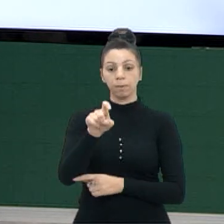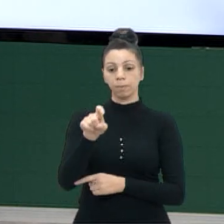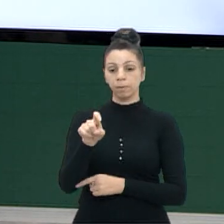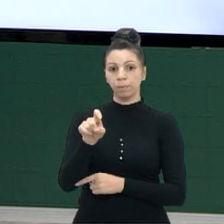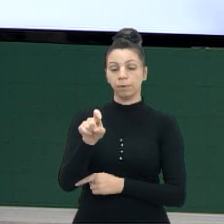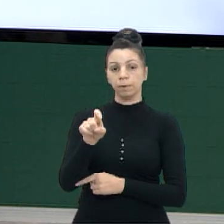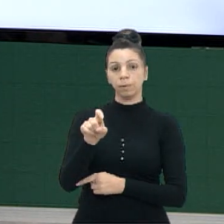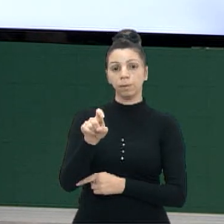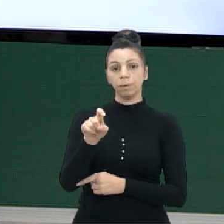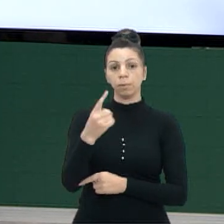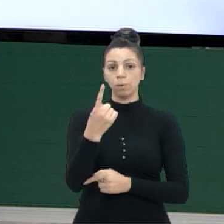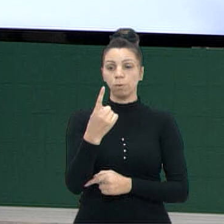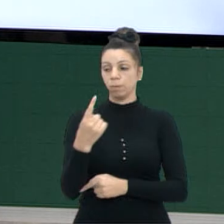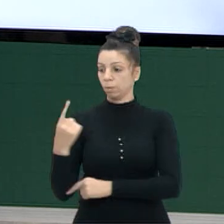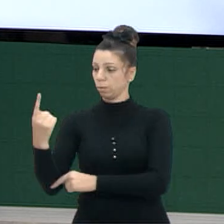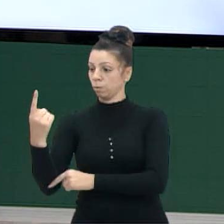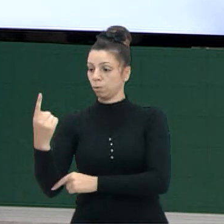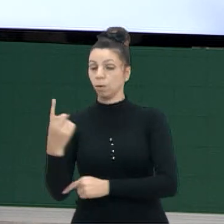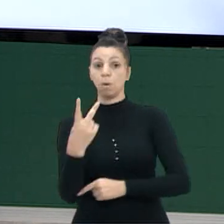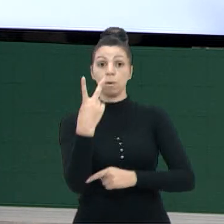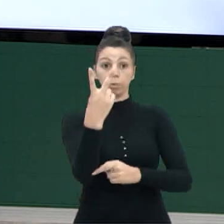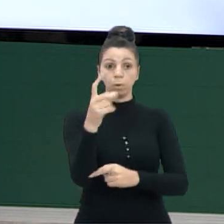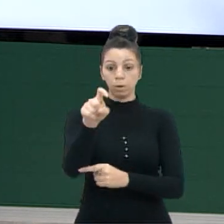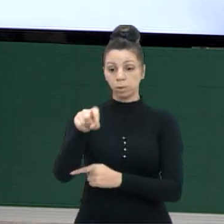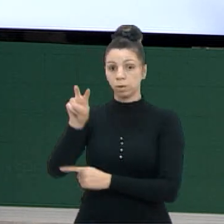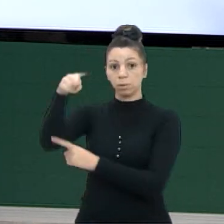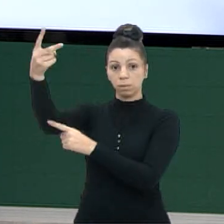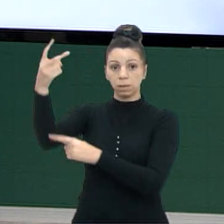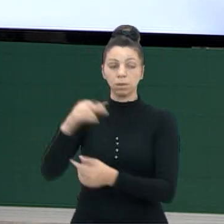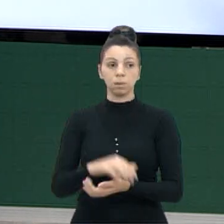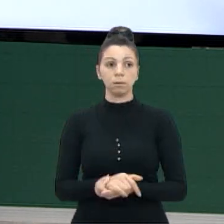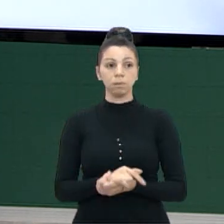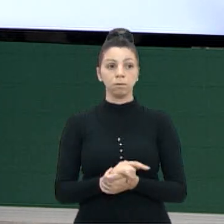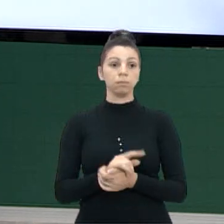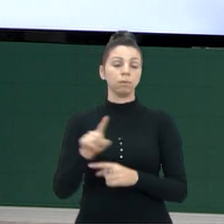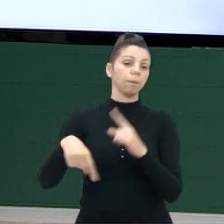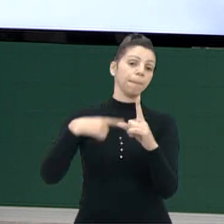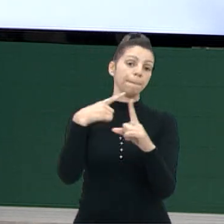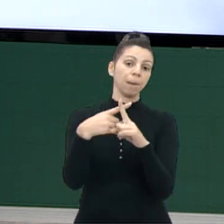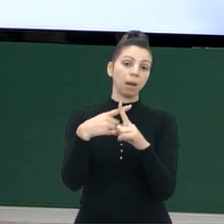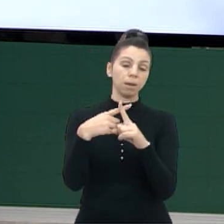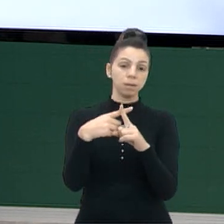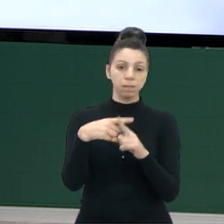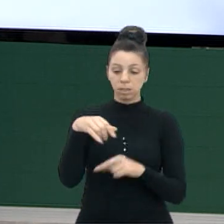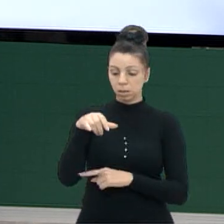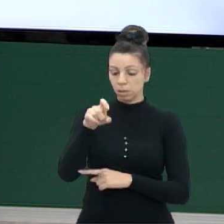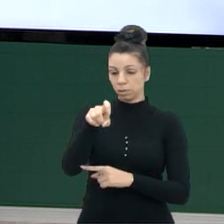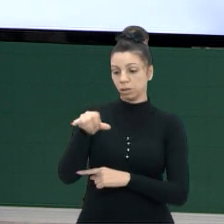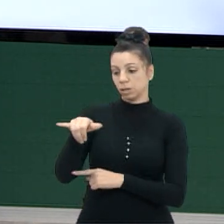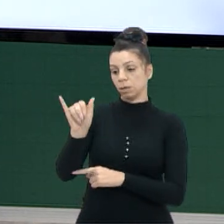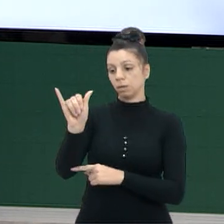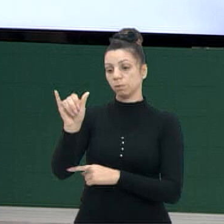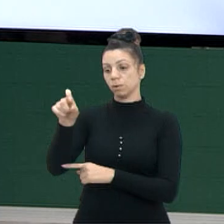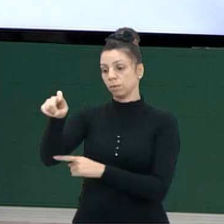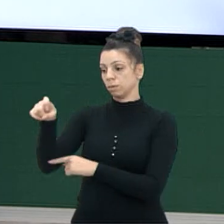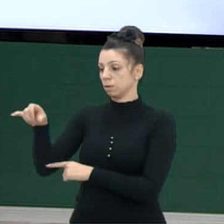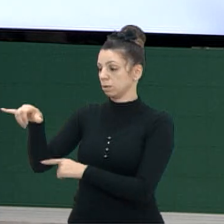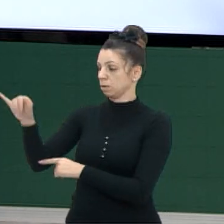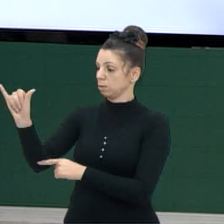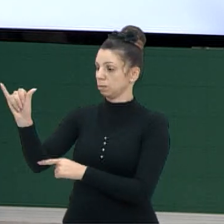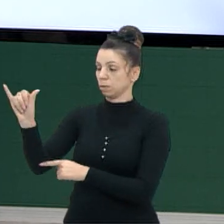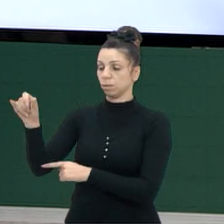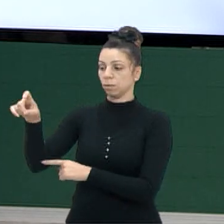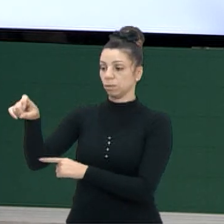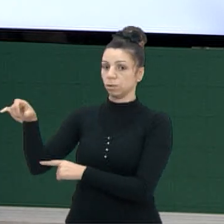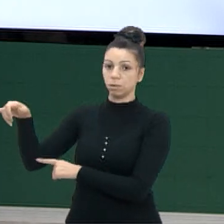1, 2x². Mais, quantas vezes está repetindo o x e y aqui? 1, 2, 3.